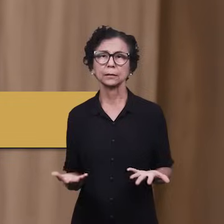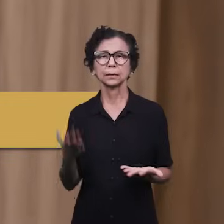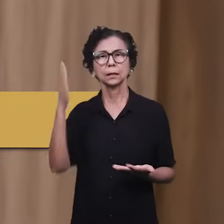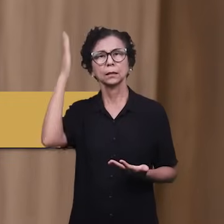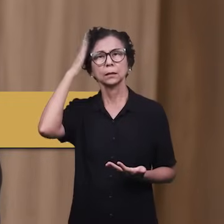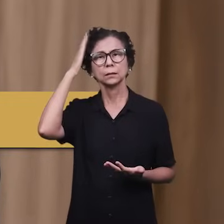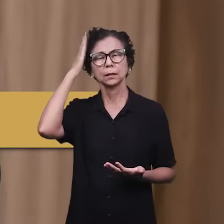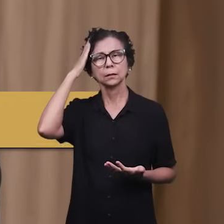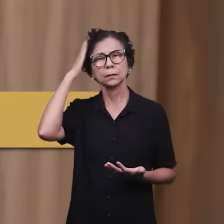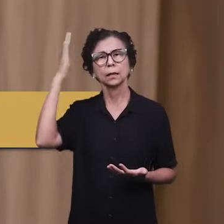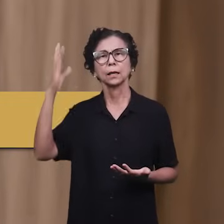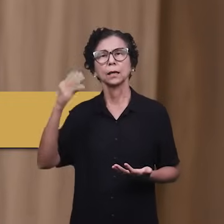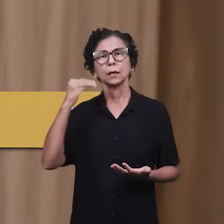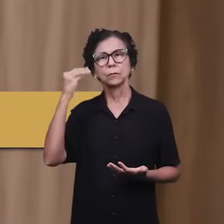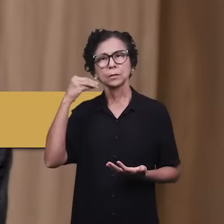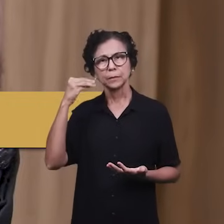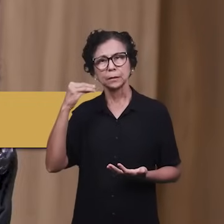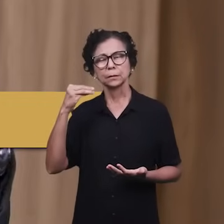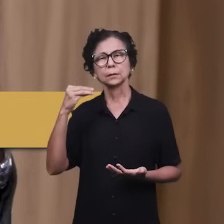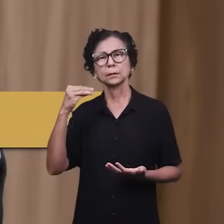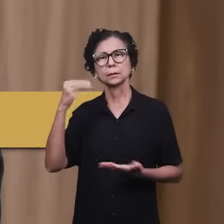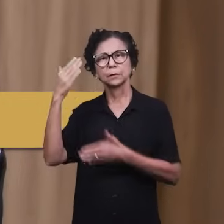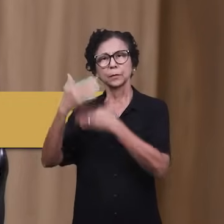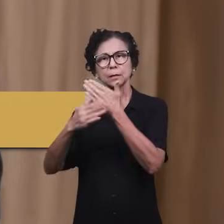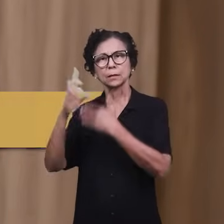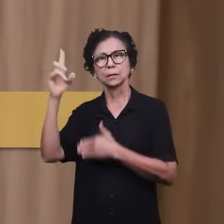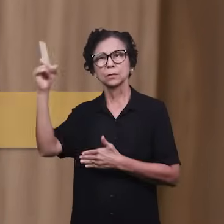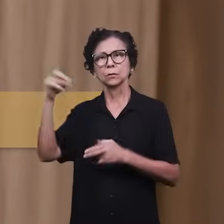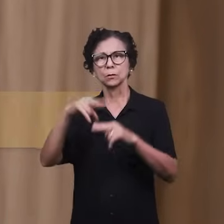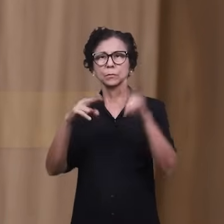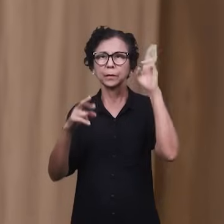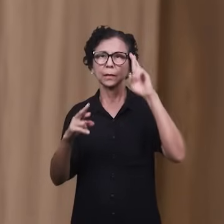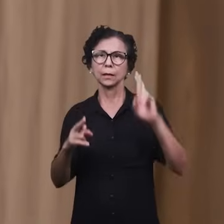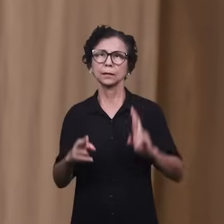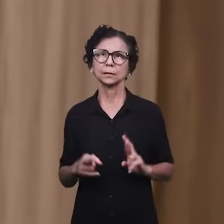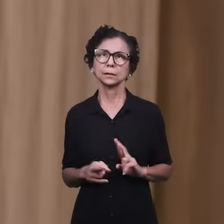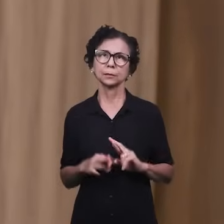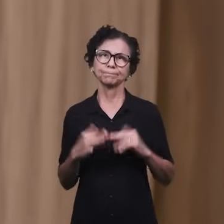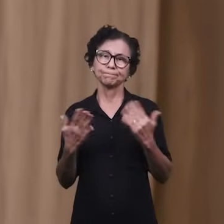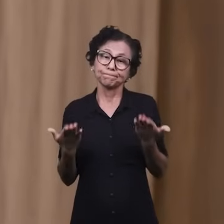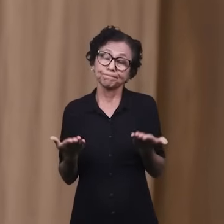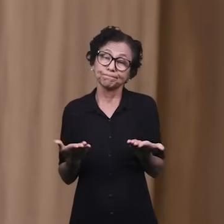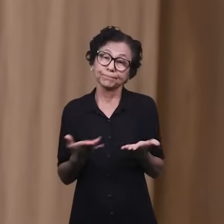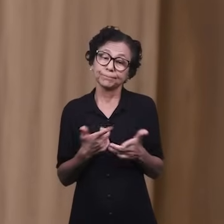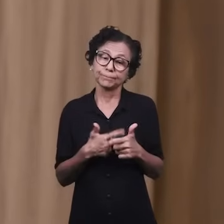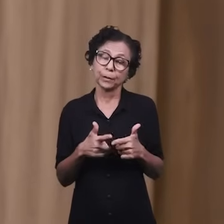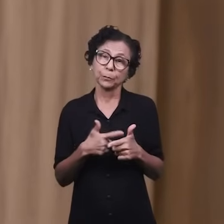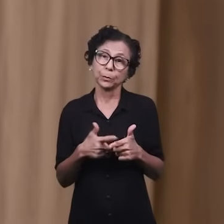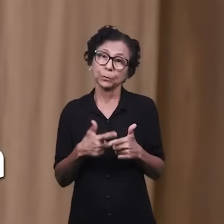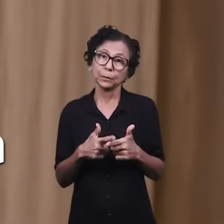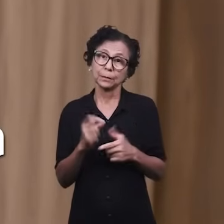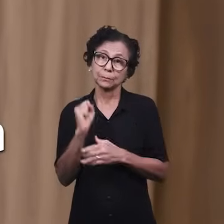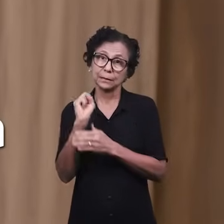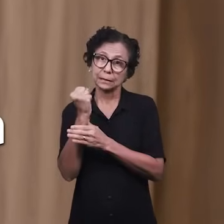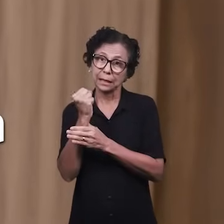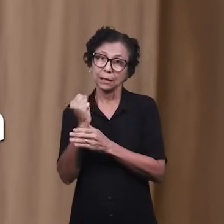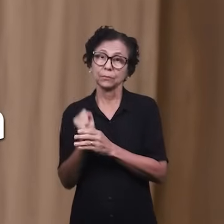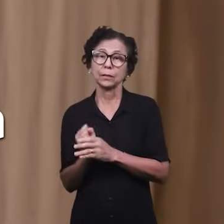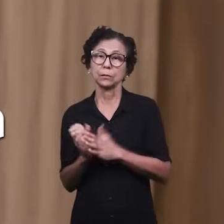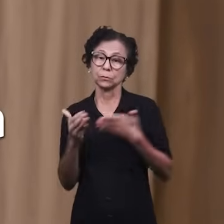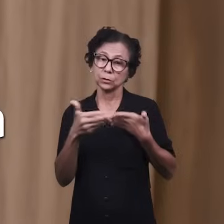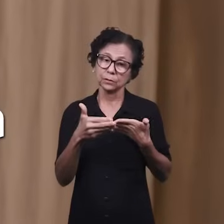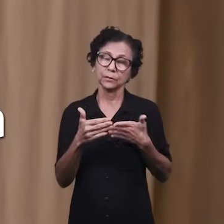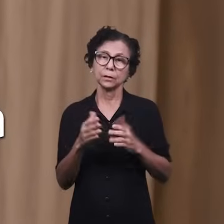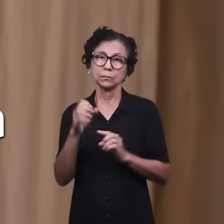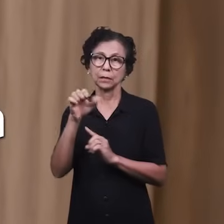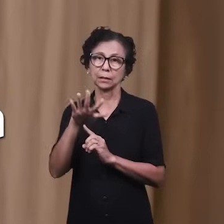a experiência que nós tivemos, a vida como servos do Senhor, através da razão, nós estamos incorrendo aí num problema grave. É